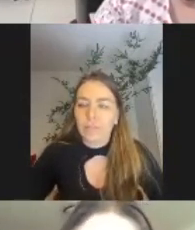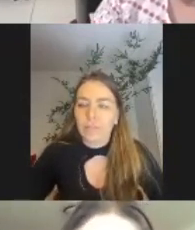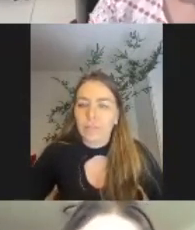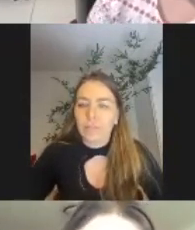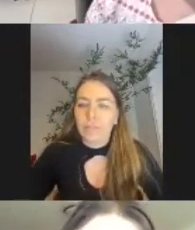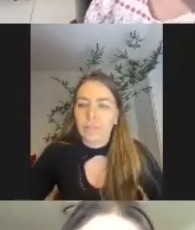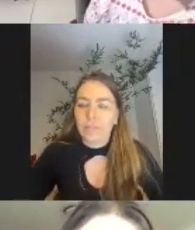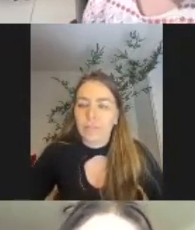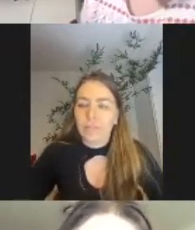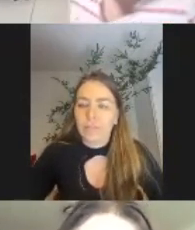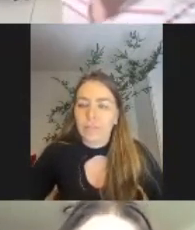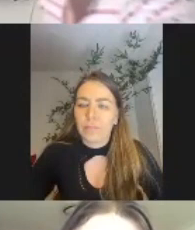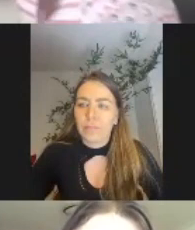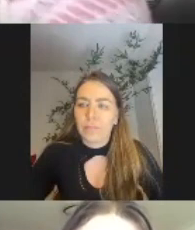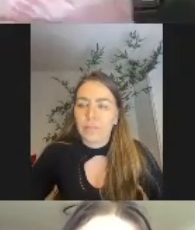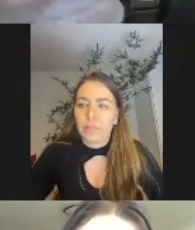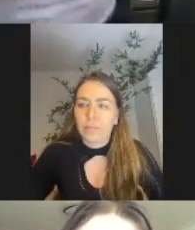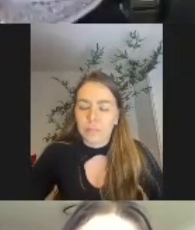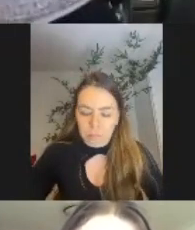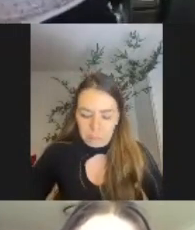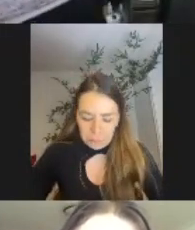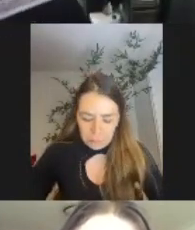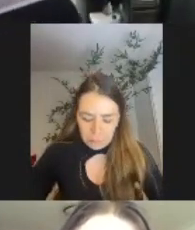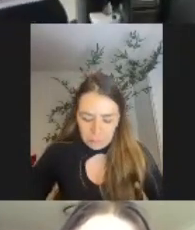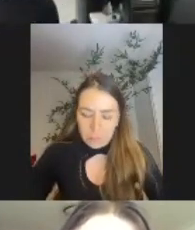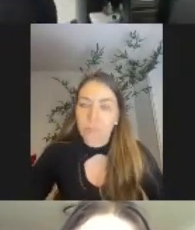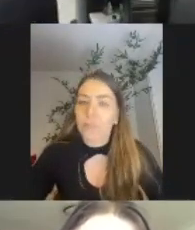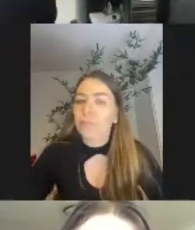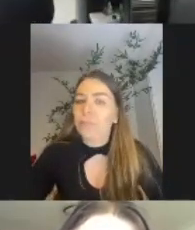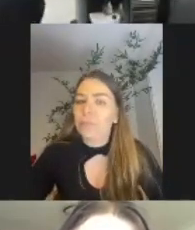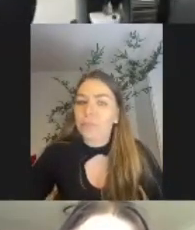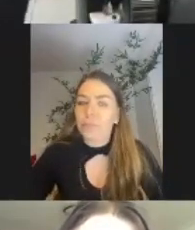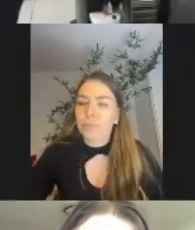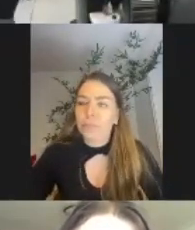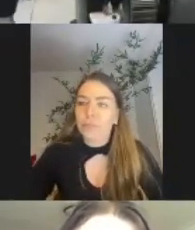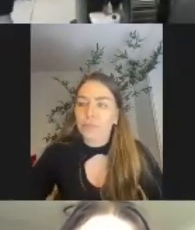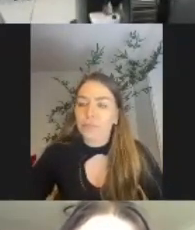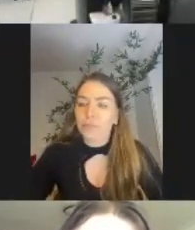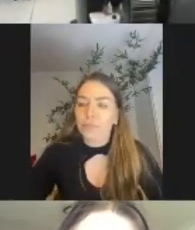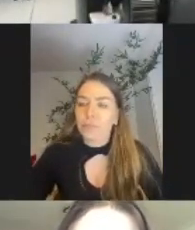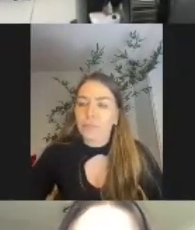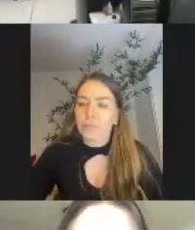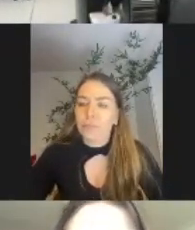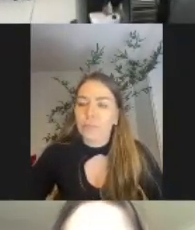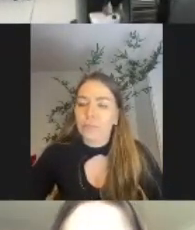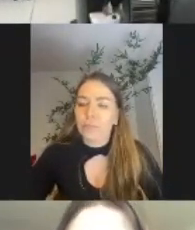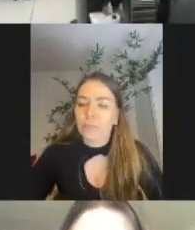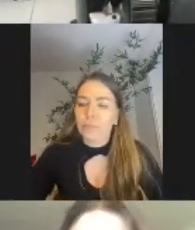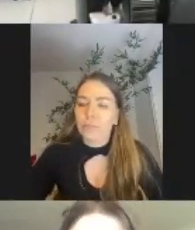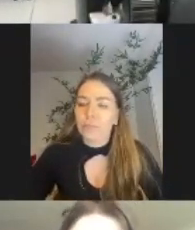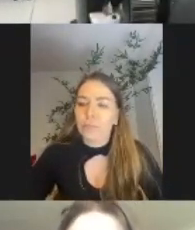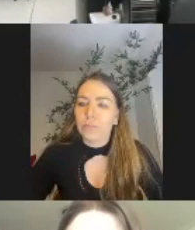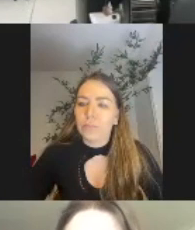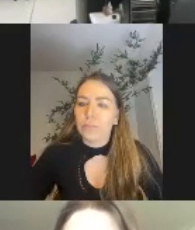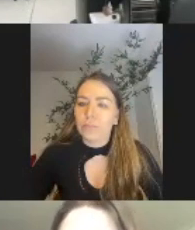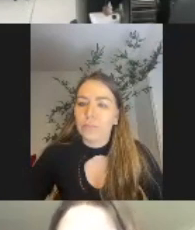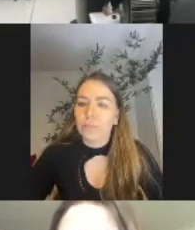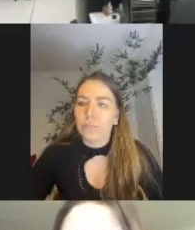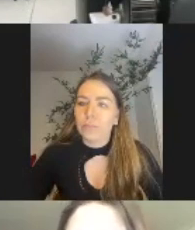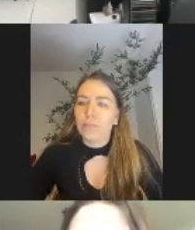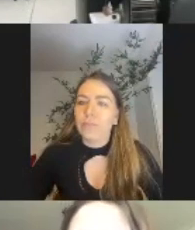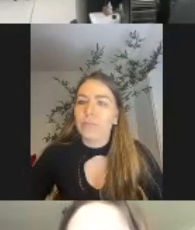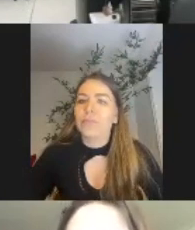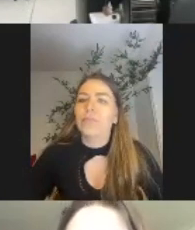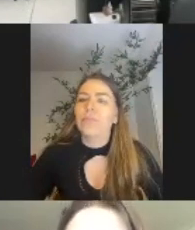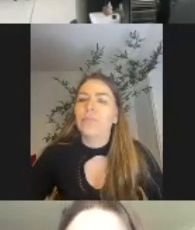óleos vegetais, como soja, milho e girassol, né? Por quê? Justamente porque os óleos vegetais, eles